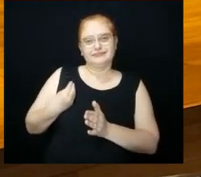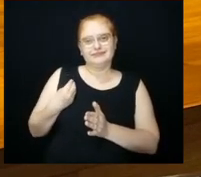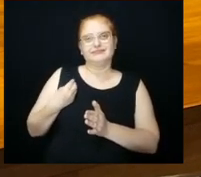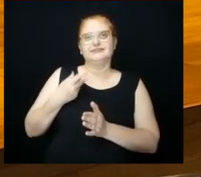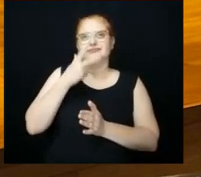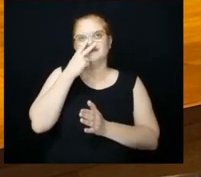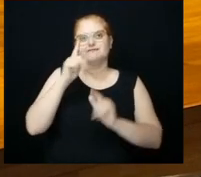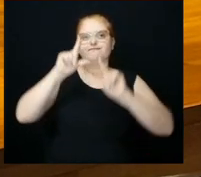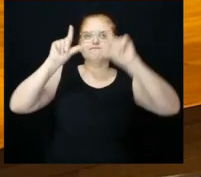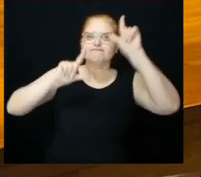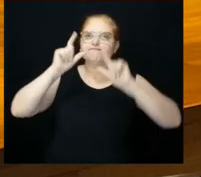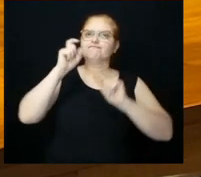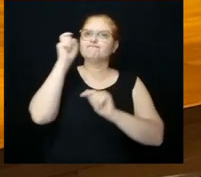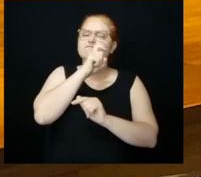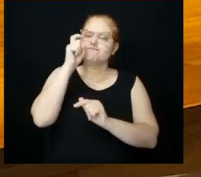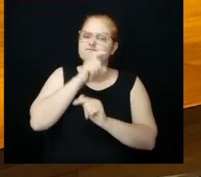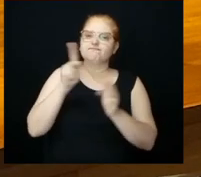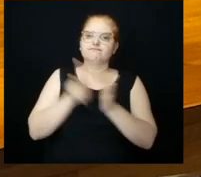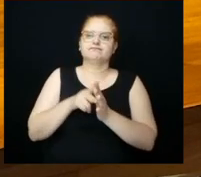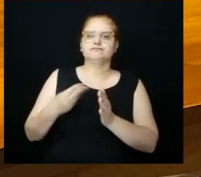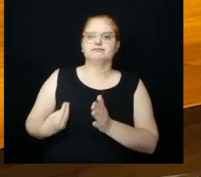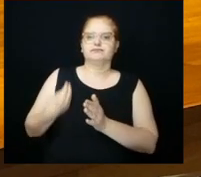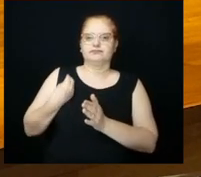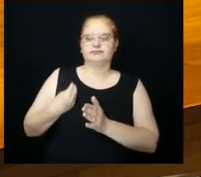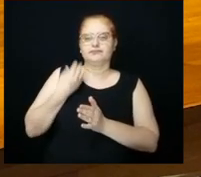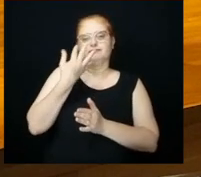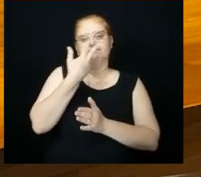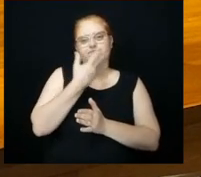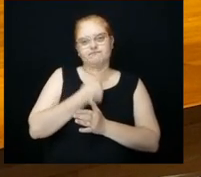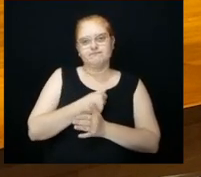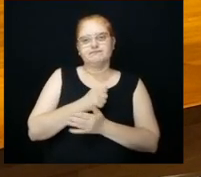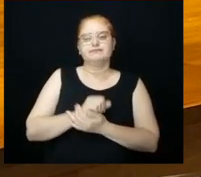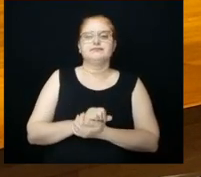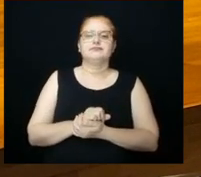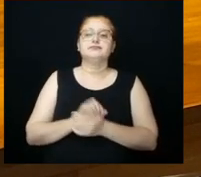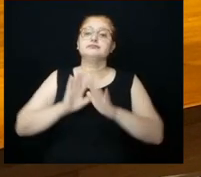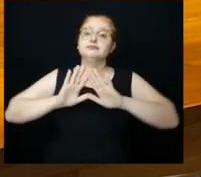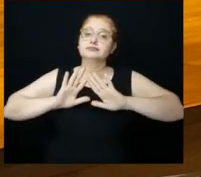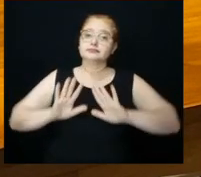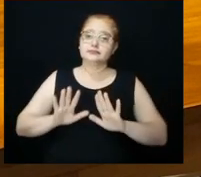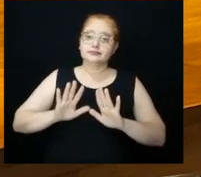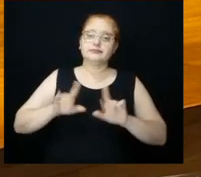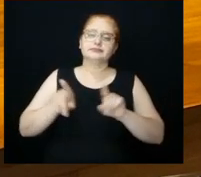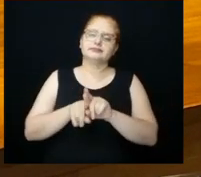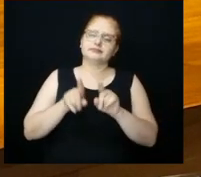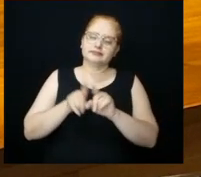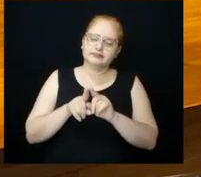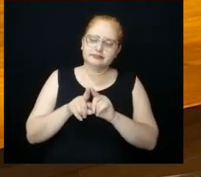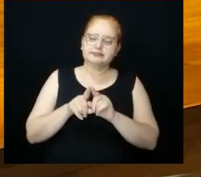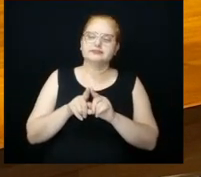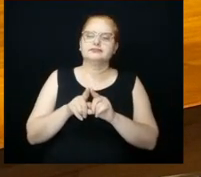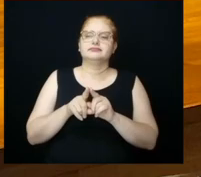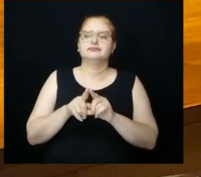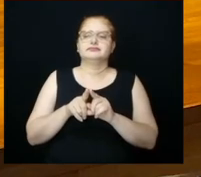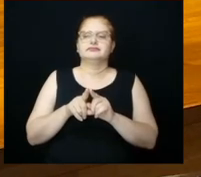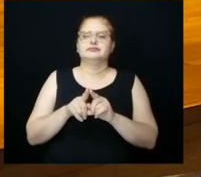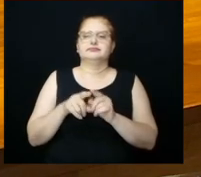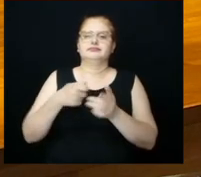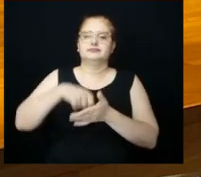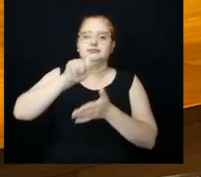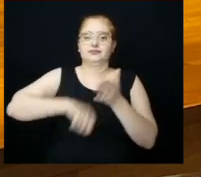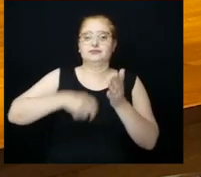novela autobiográfica sobre a própria infância, mas, sobretudo, e como afirma o